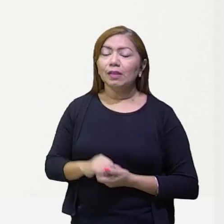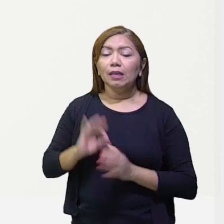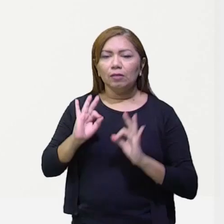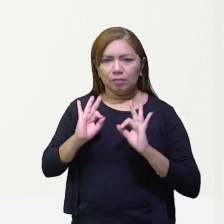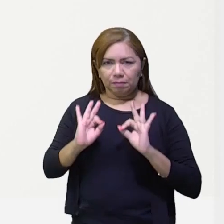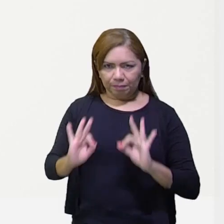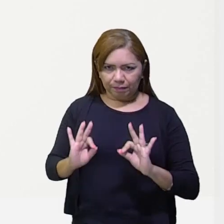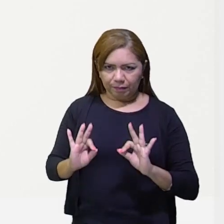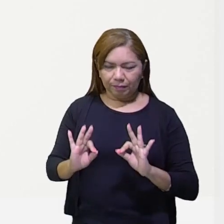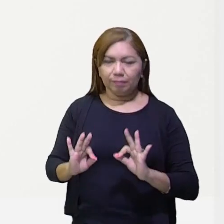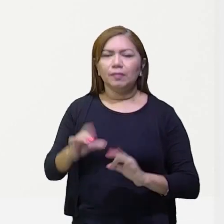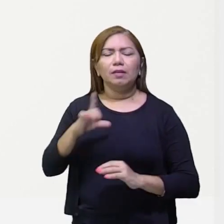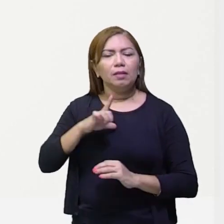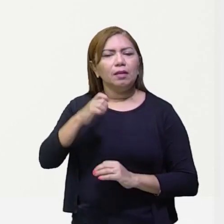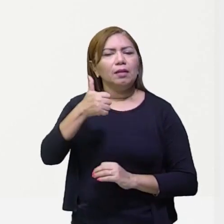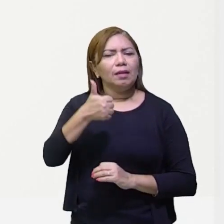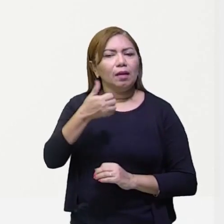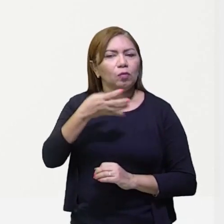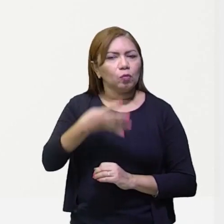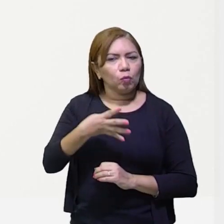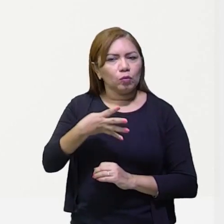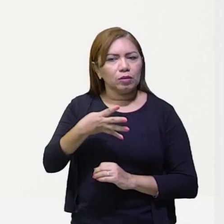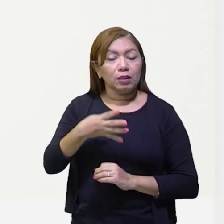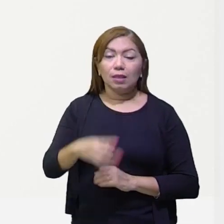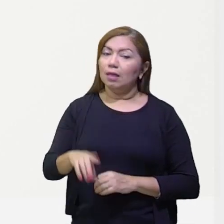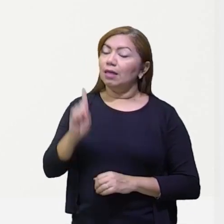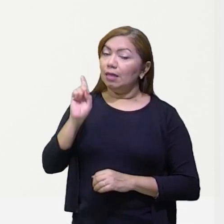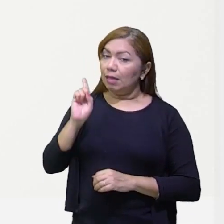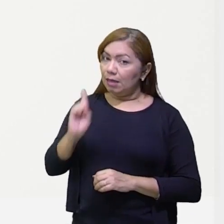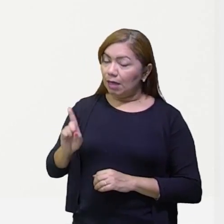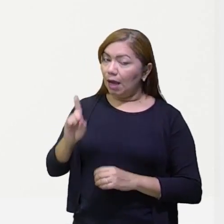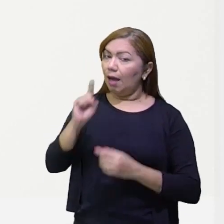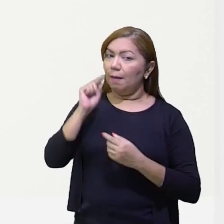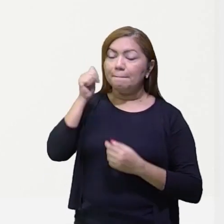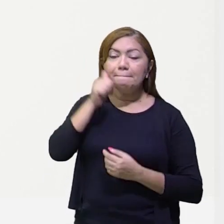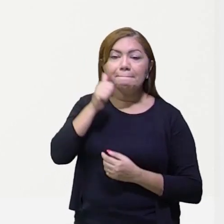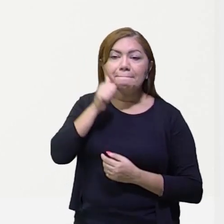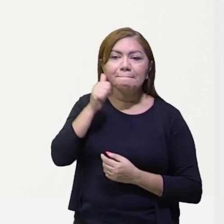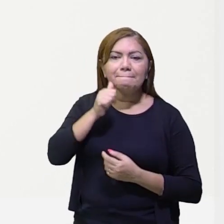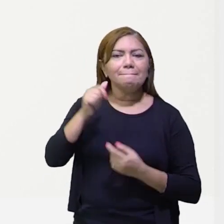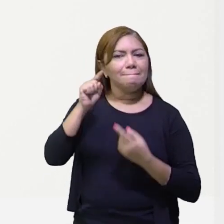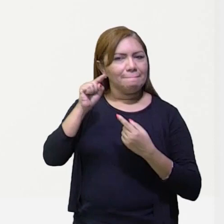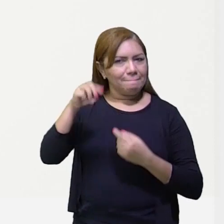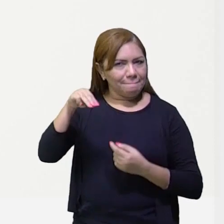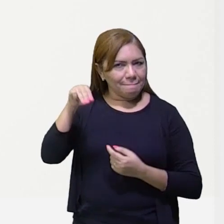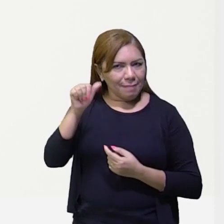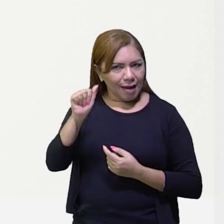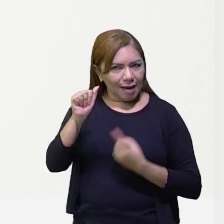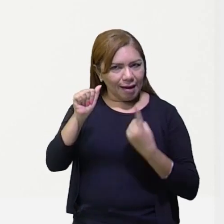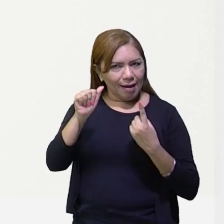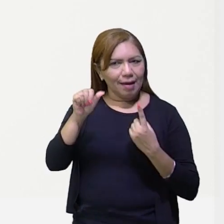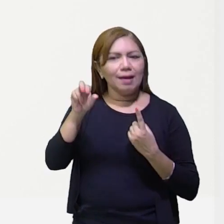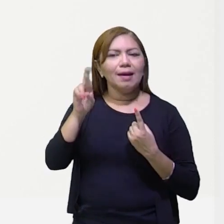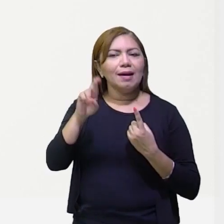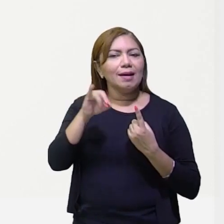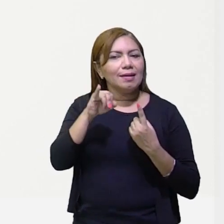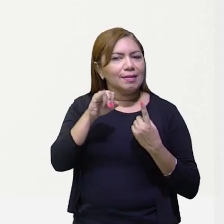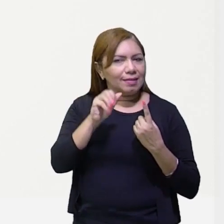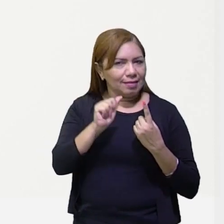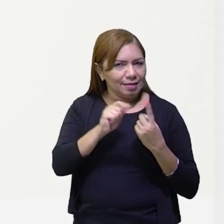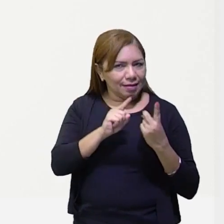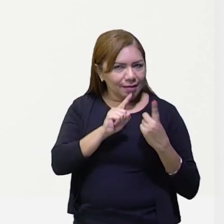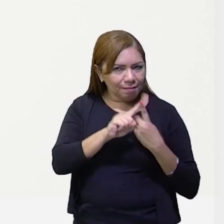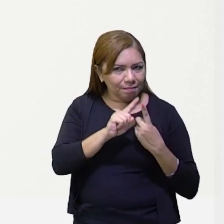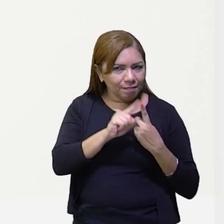Nós temos 14 bombons e a Maria quer dividir com seu irmão. Então significa que nós vamos ter